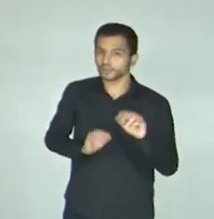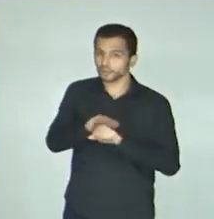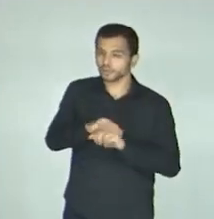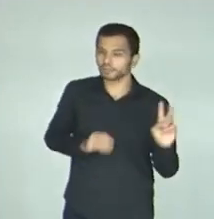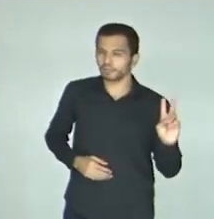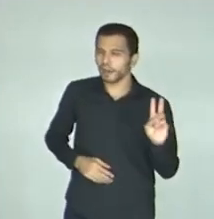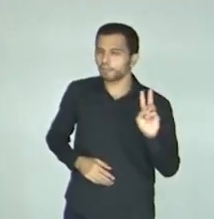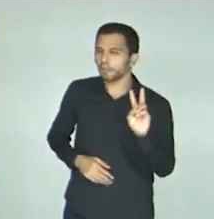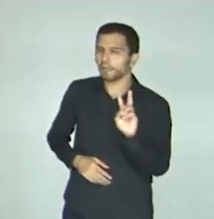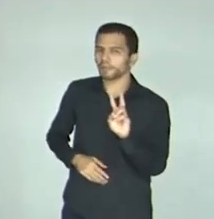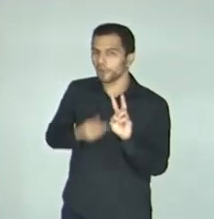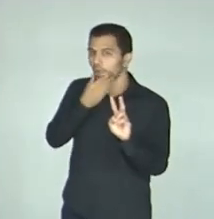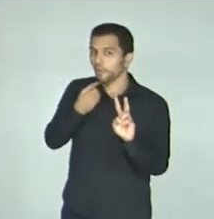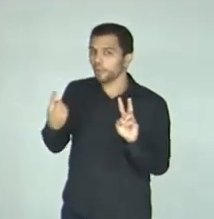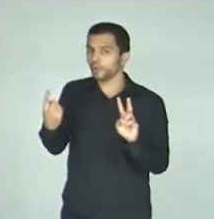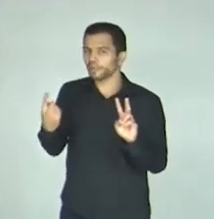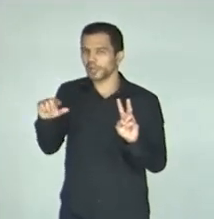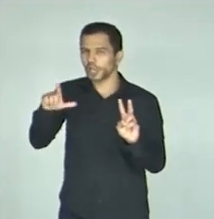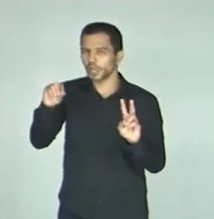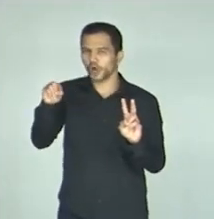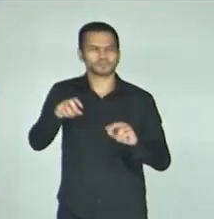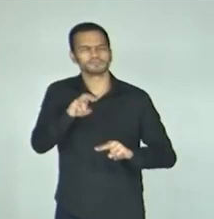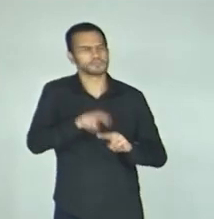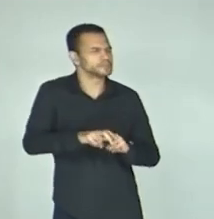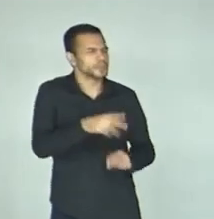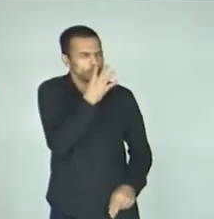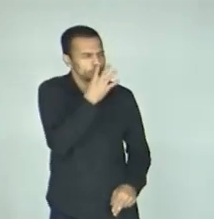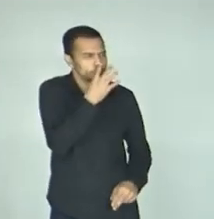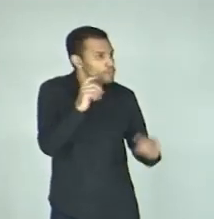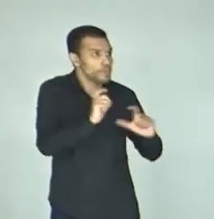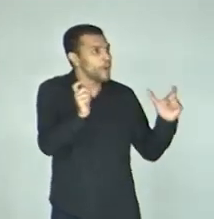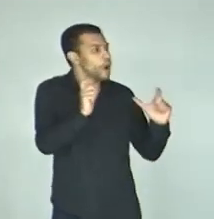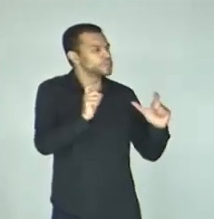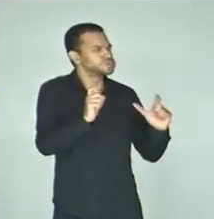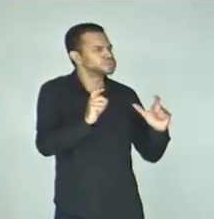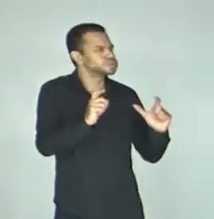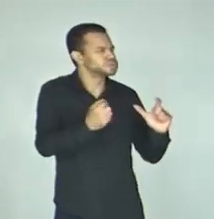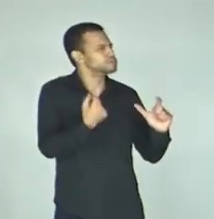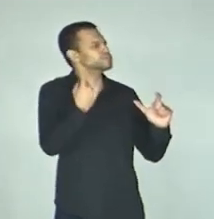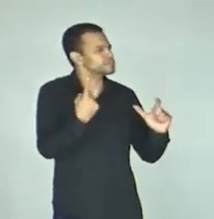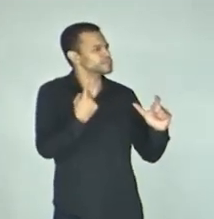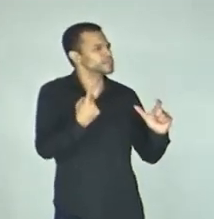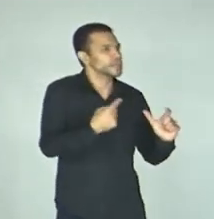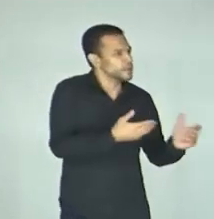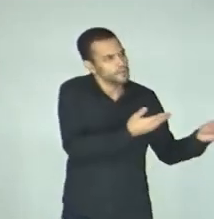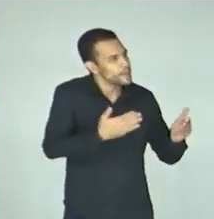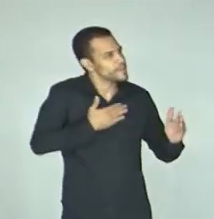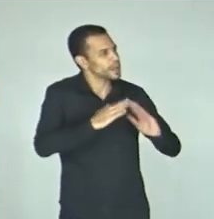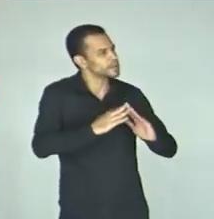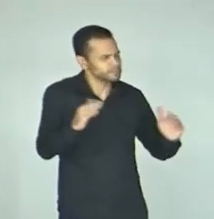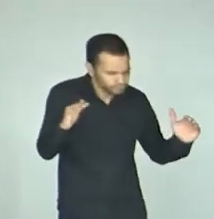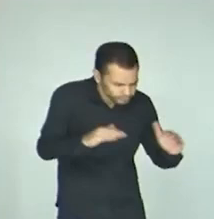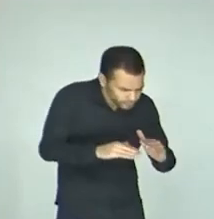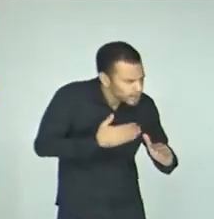anoitecer e nós estava sentado à porta da cidade quando os avistou levantou-se foi recebê-los prostrou-se rosto em terra e disse